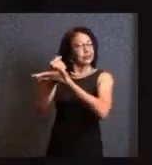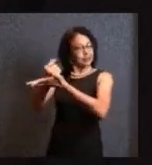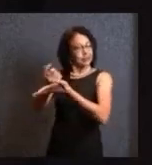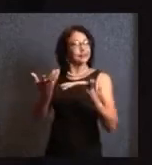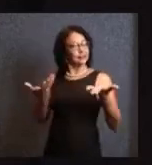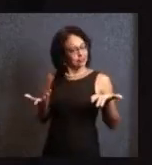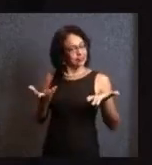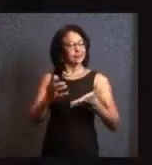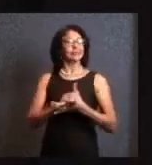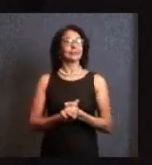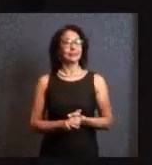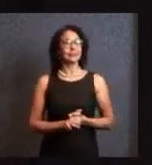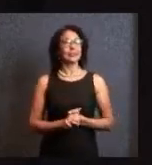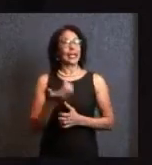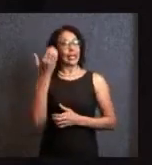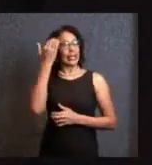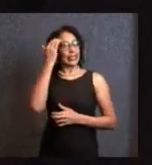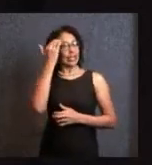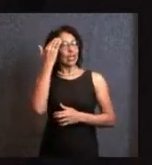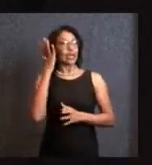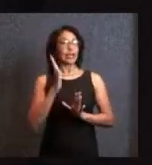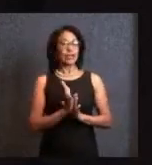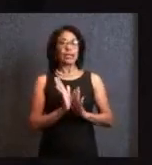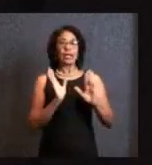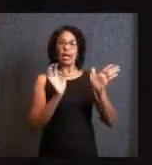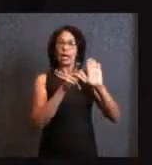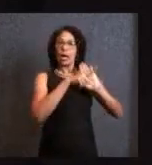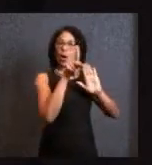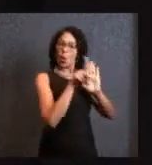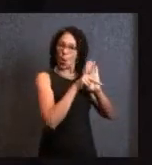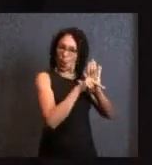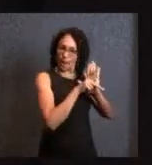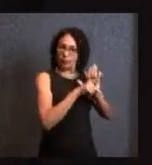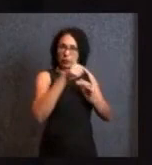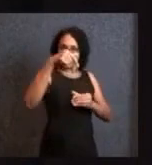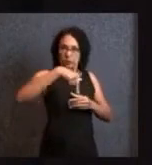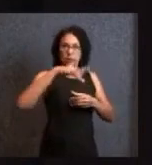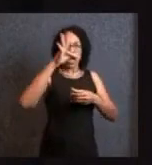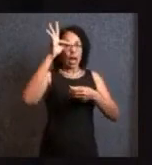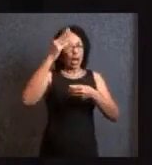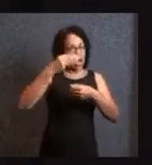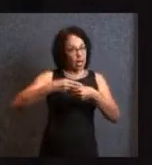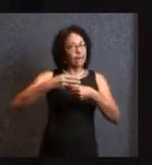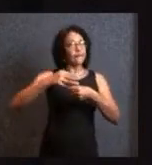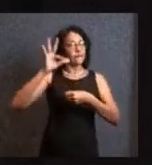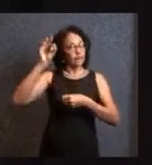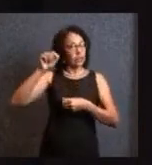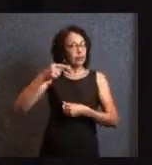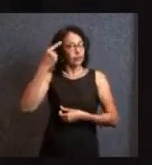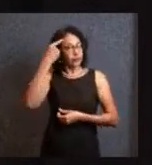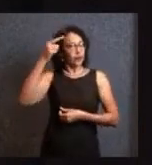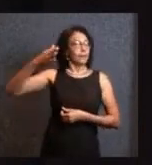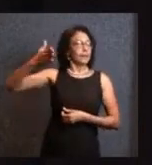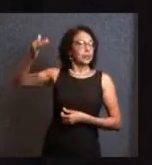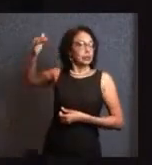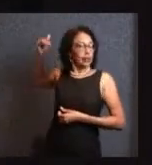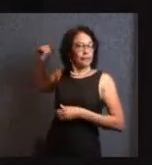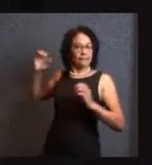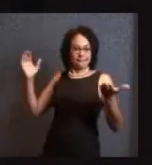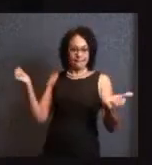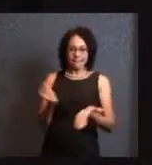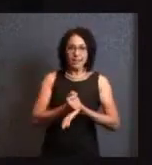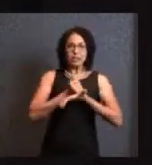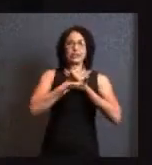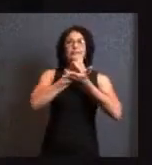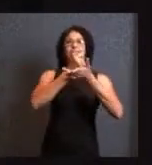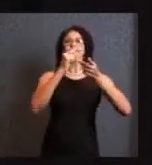para apoiar. Então, entenda que o Caminhos da Educação é um programa do município de Feira, que foi pensado para fortalecer esses